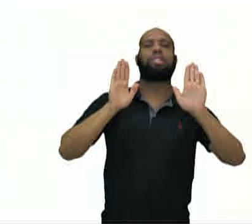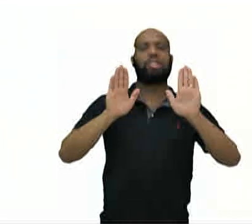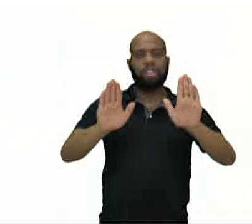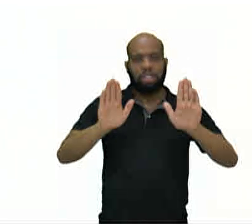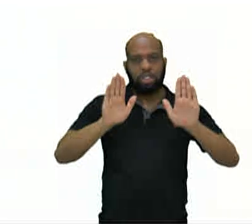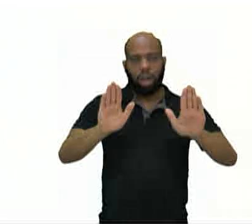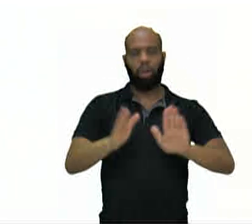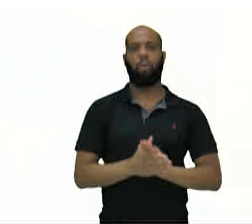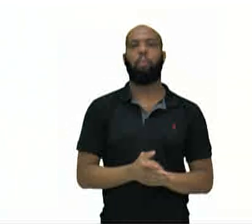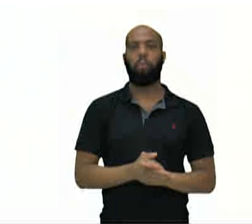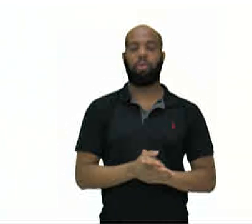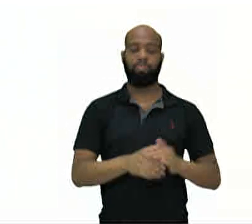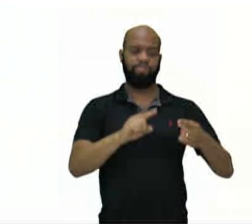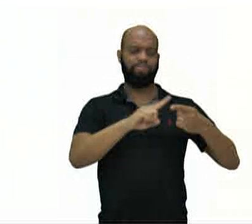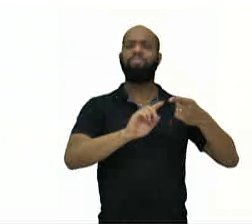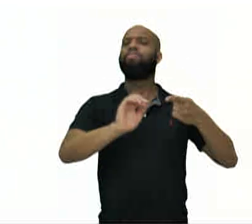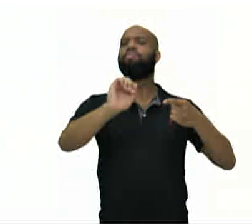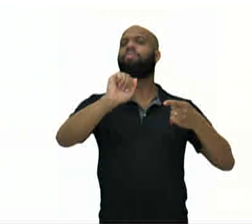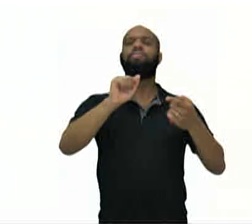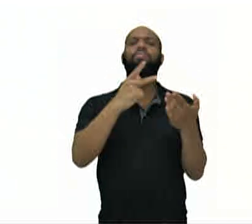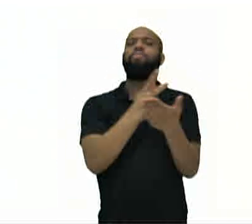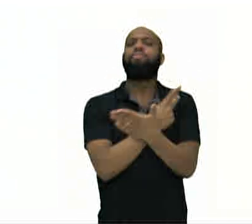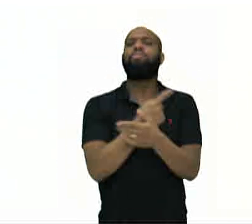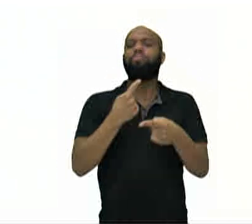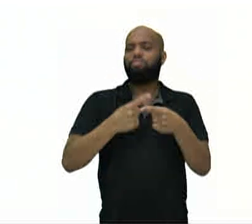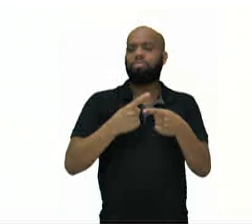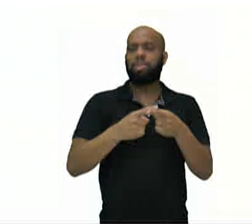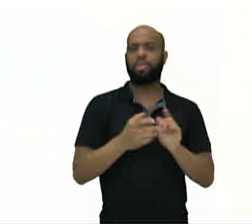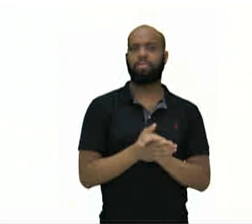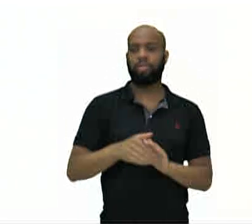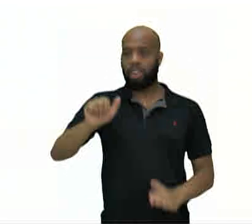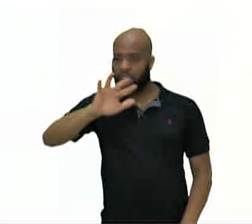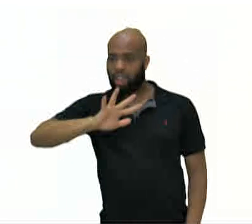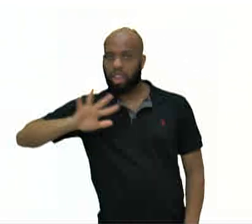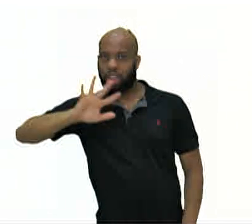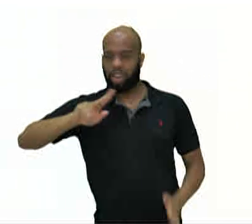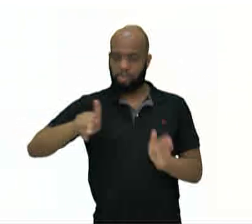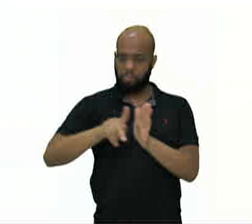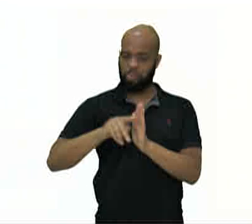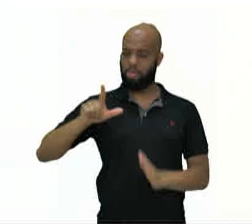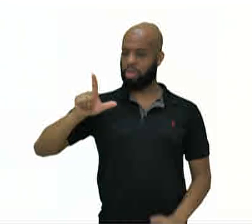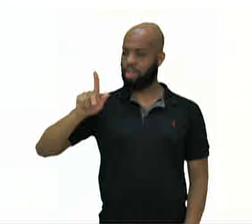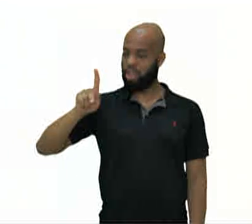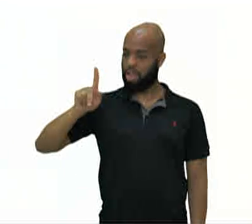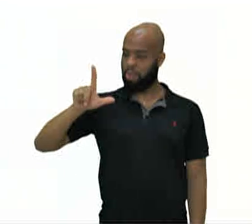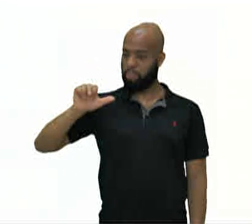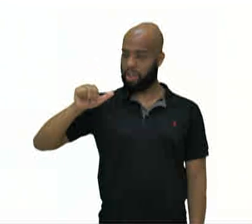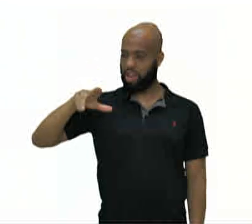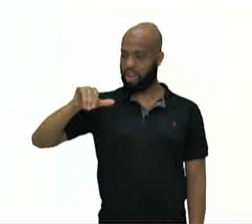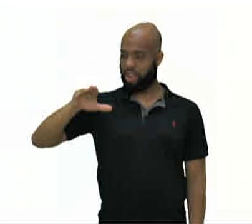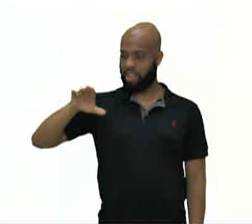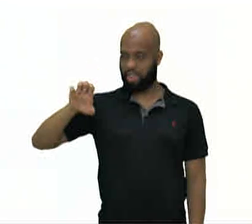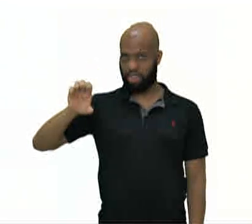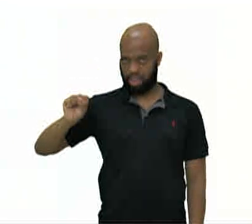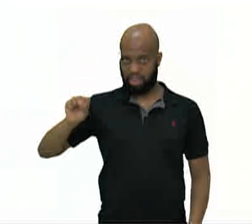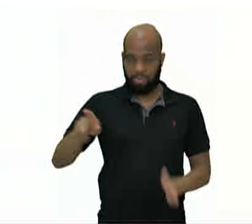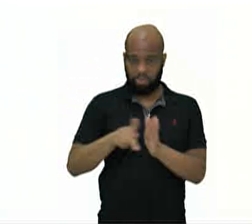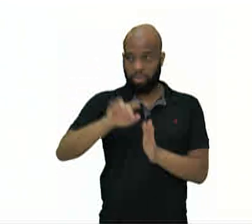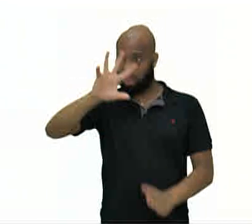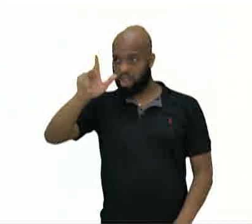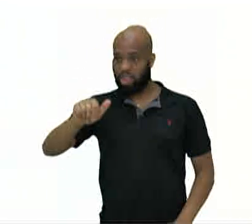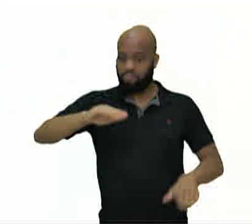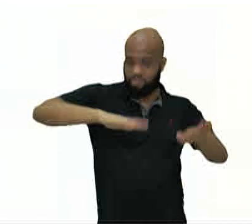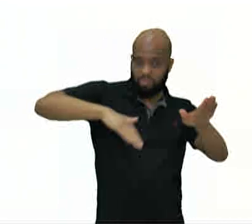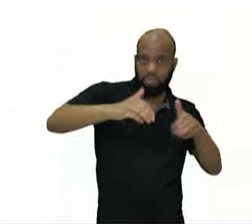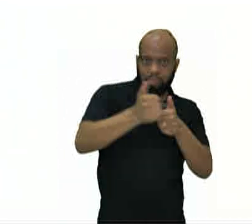devagar. Letra A. Por que a letra A está errada? As áreas de planície da África estão localizadas na região litorânea, beleza. E